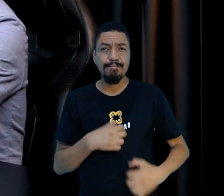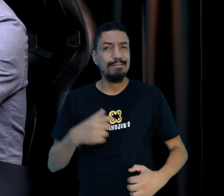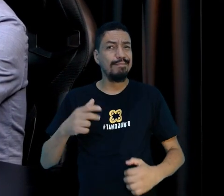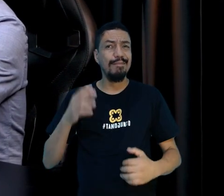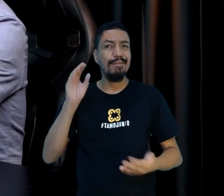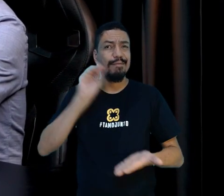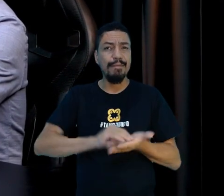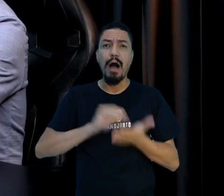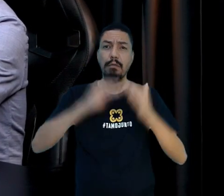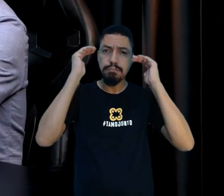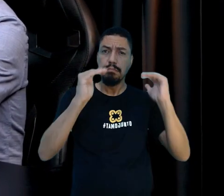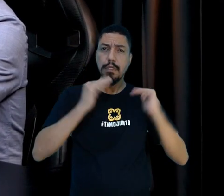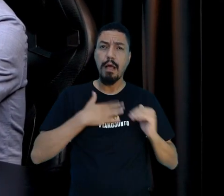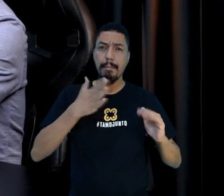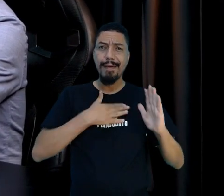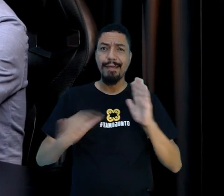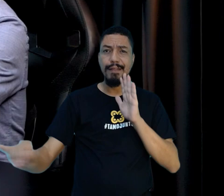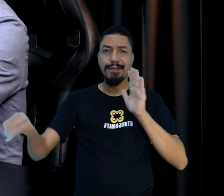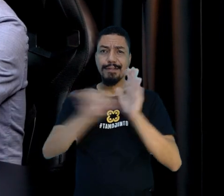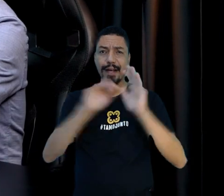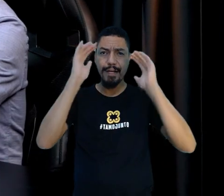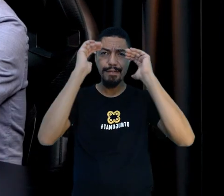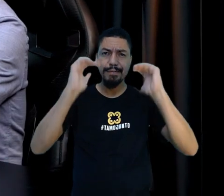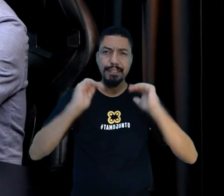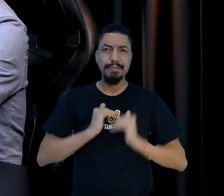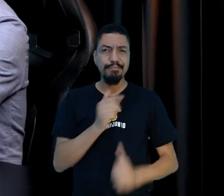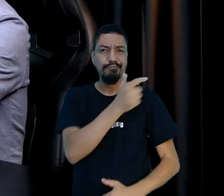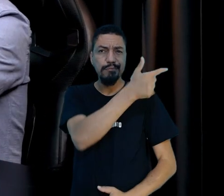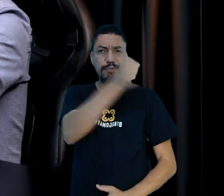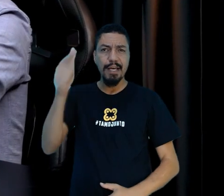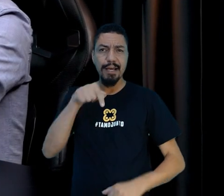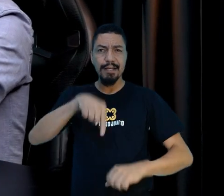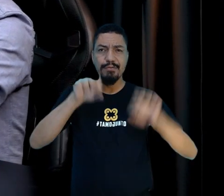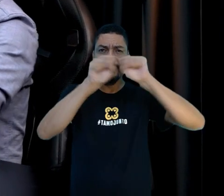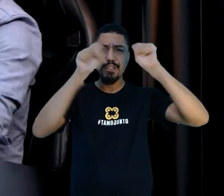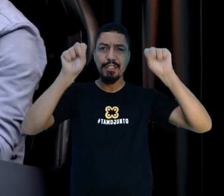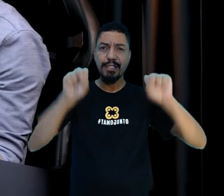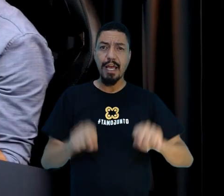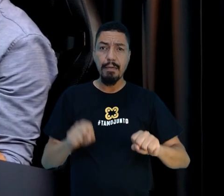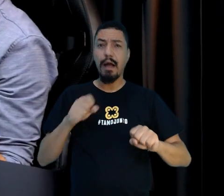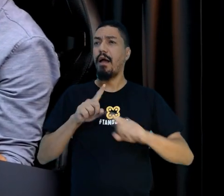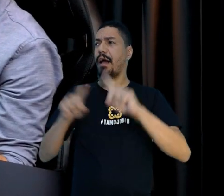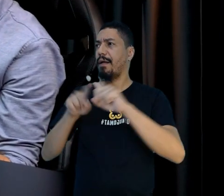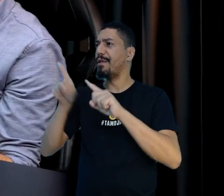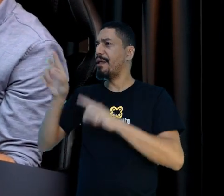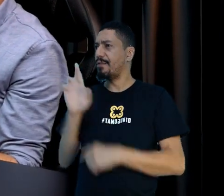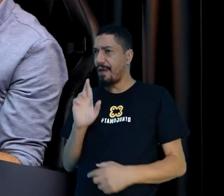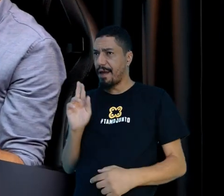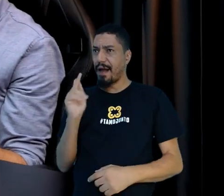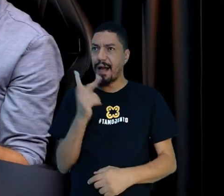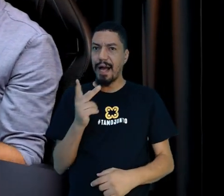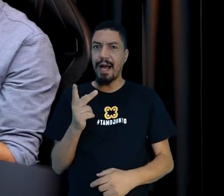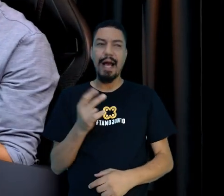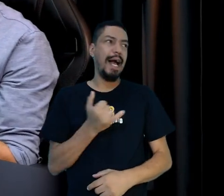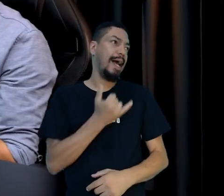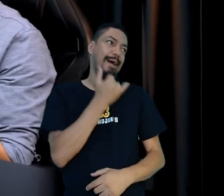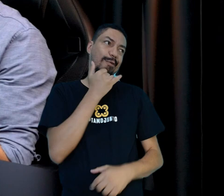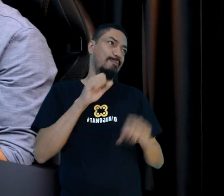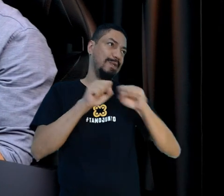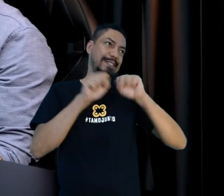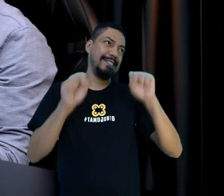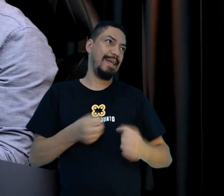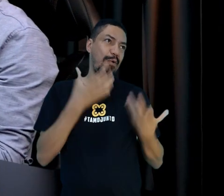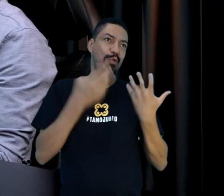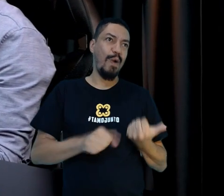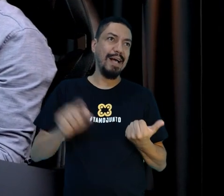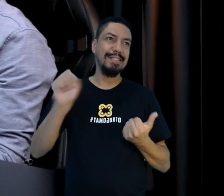Porque, bom, eu não sou respeitado, a minha identidade não é respeitada aqui no sistema, né? E quando ele ia reclamar com o RH, por exemplo, era: o sistema não deixa a